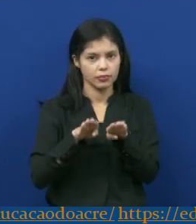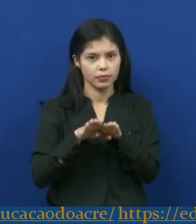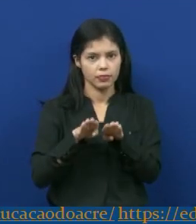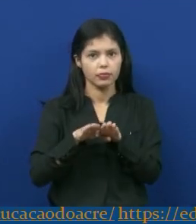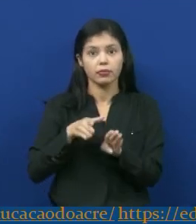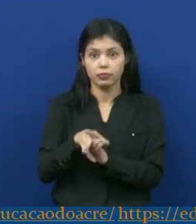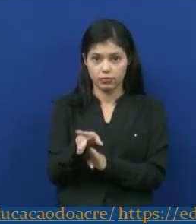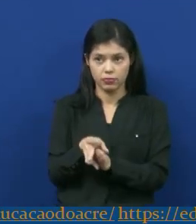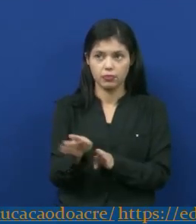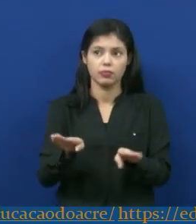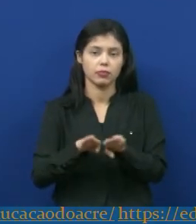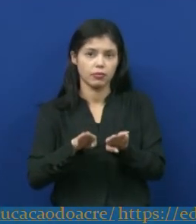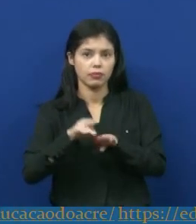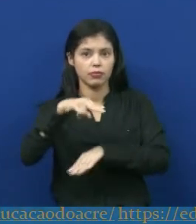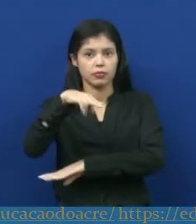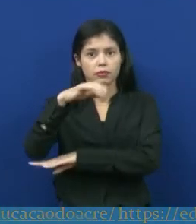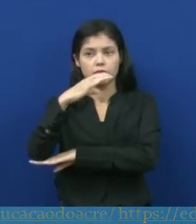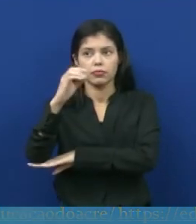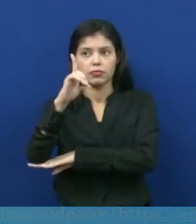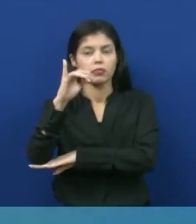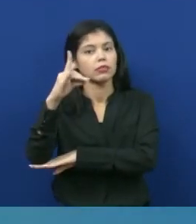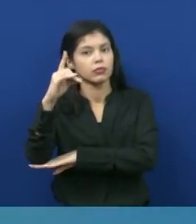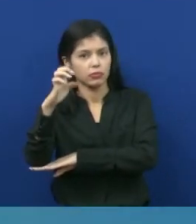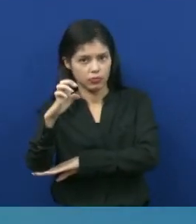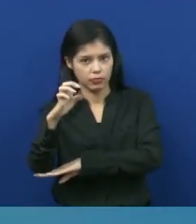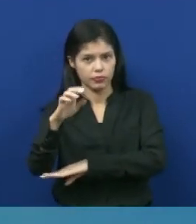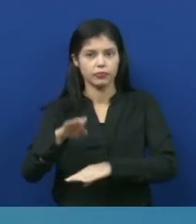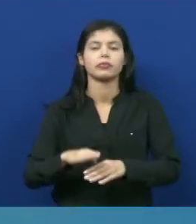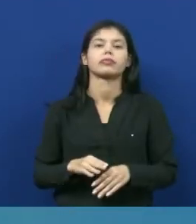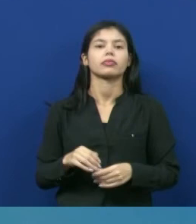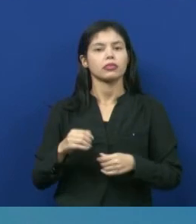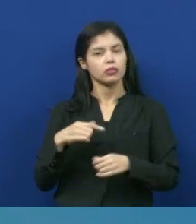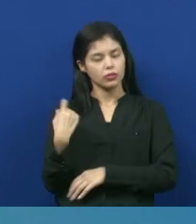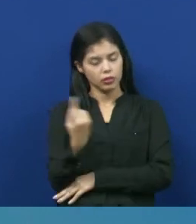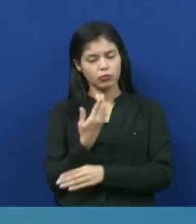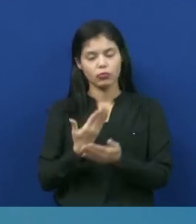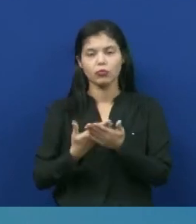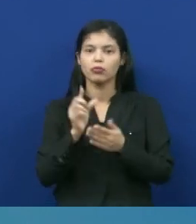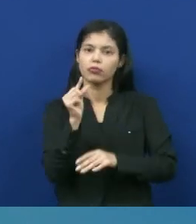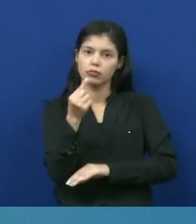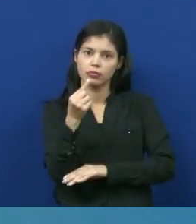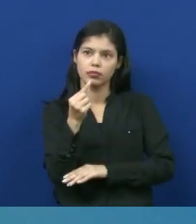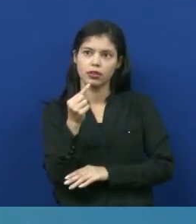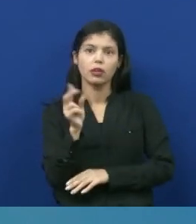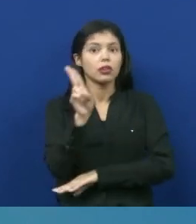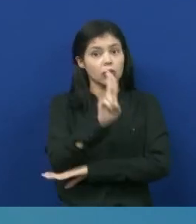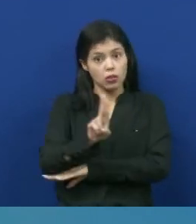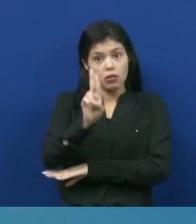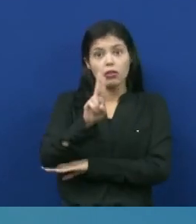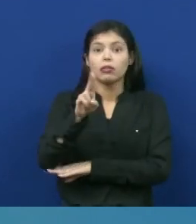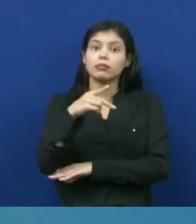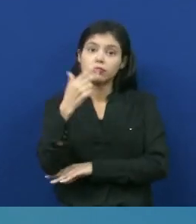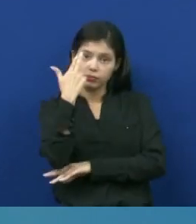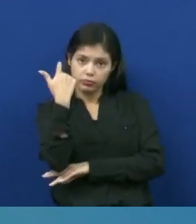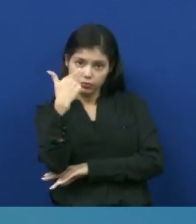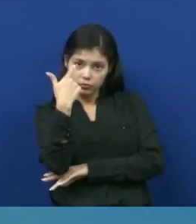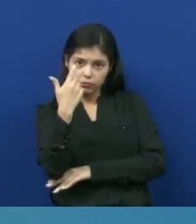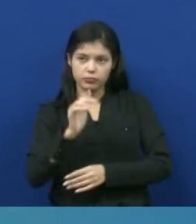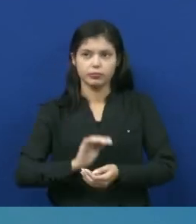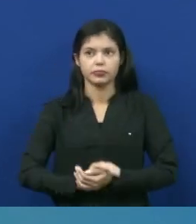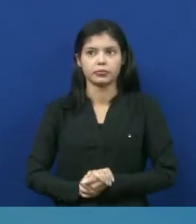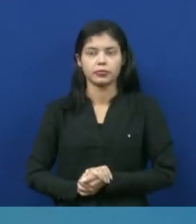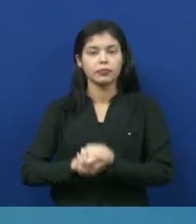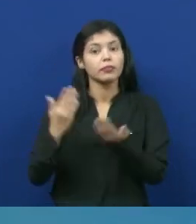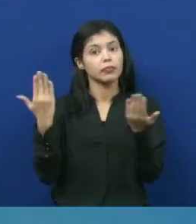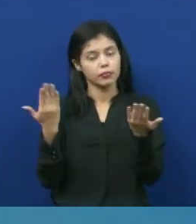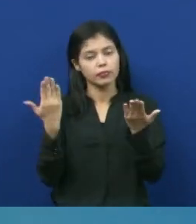obrigação, recomendação e necessidade. Então, são elas aí que a gente vai estudar um pouquinho e seus usos na língua espanhola.